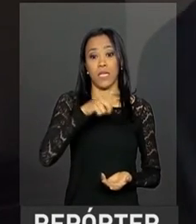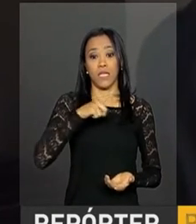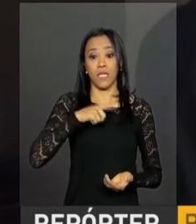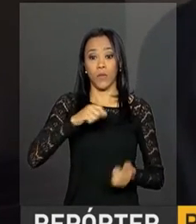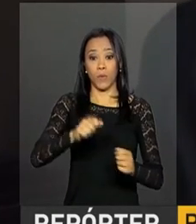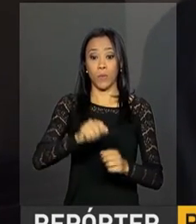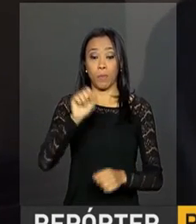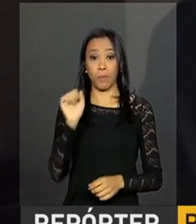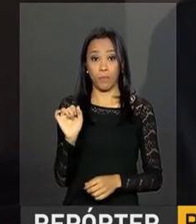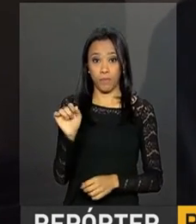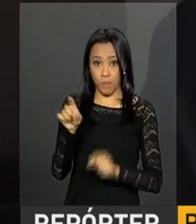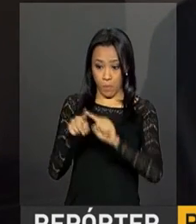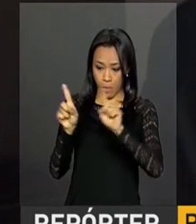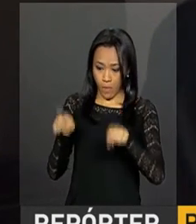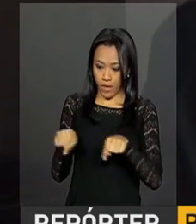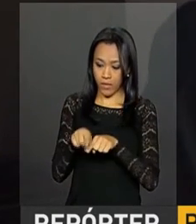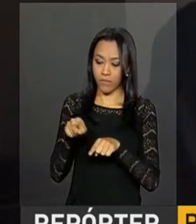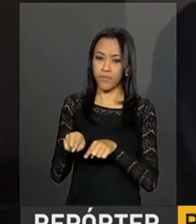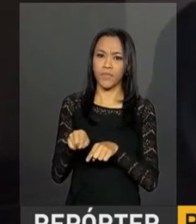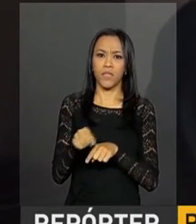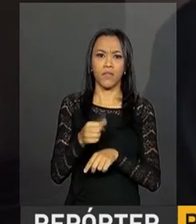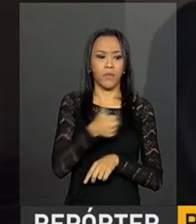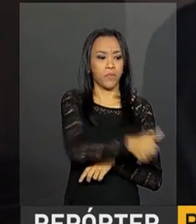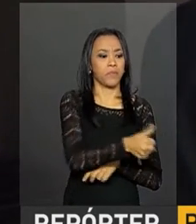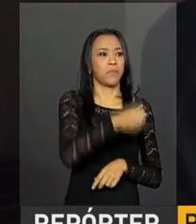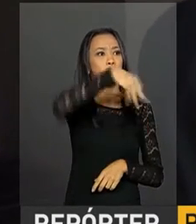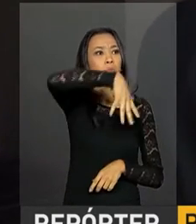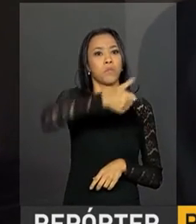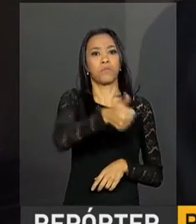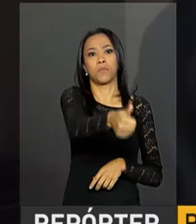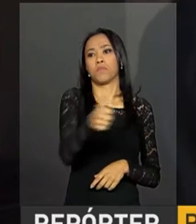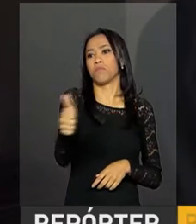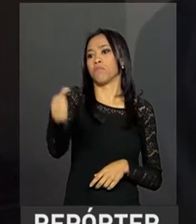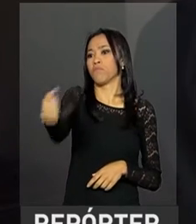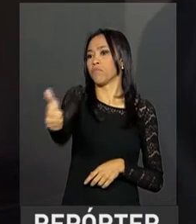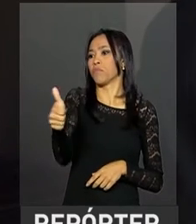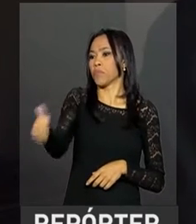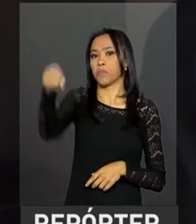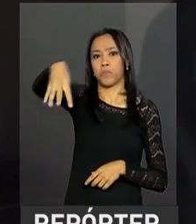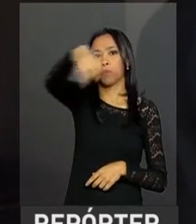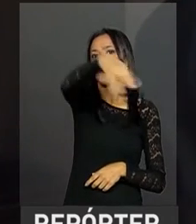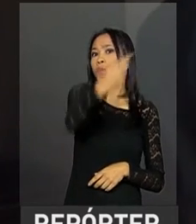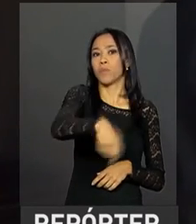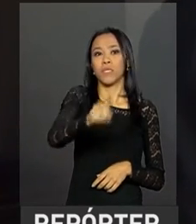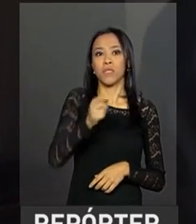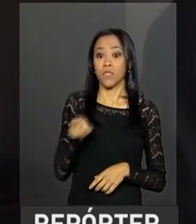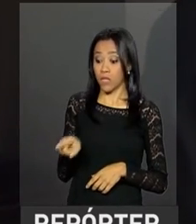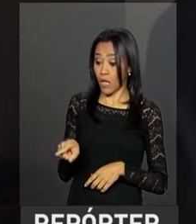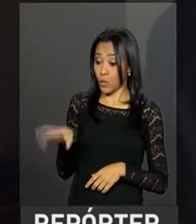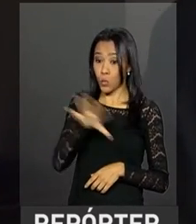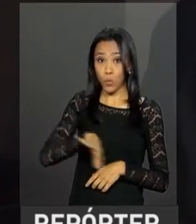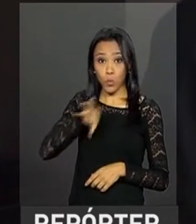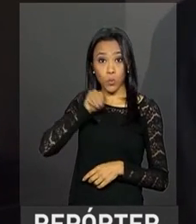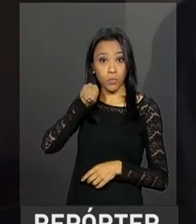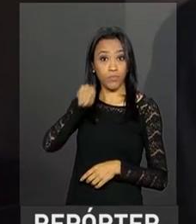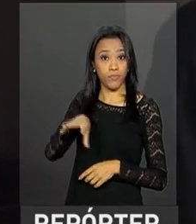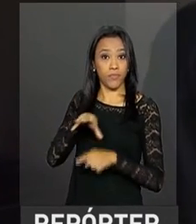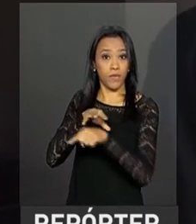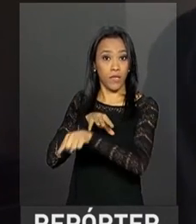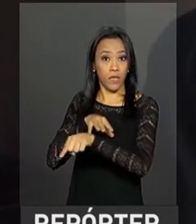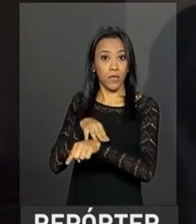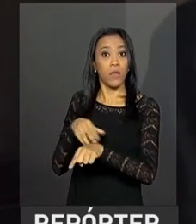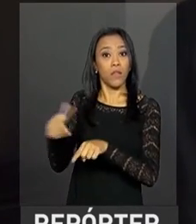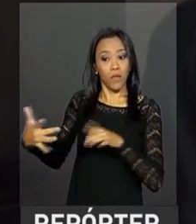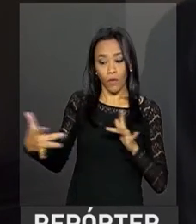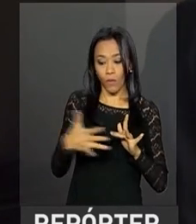que substitui os interruptores da casa então todos se cuja iluminação estão nesse painel e espanhol ele tem uma comunicação com o